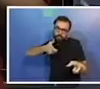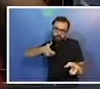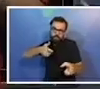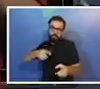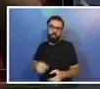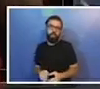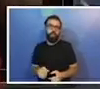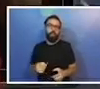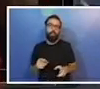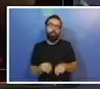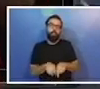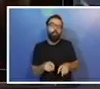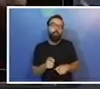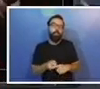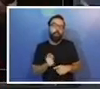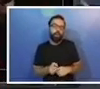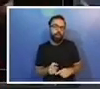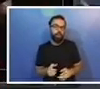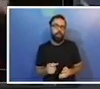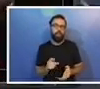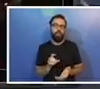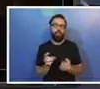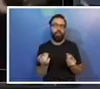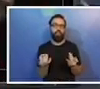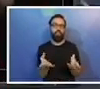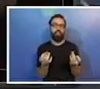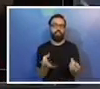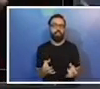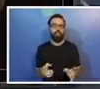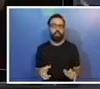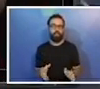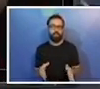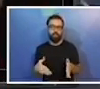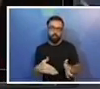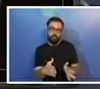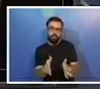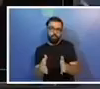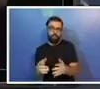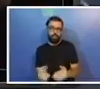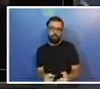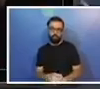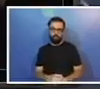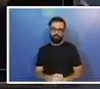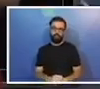e vender nas rodovias, como se fosse um animal de estimação.